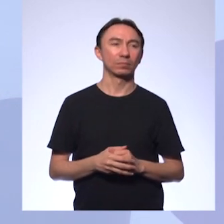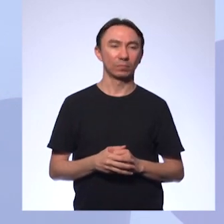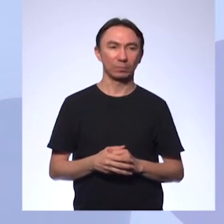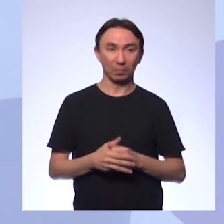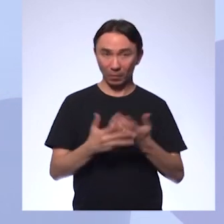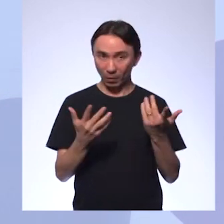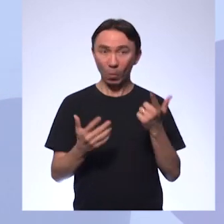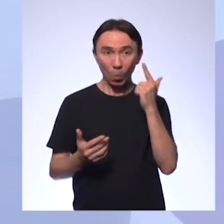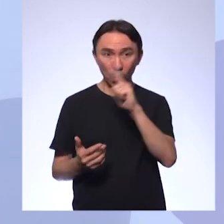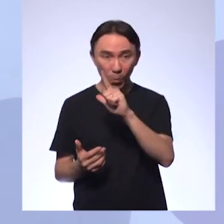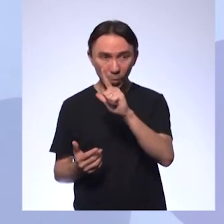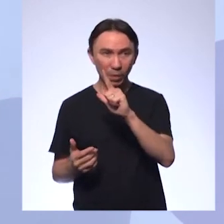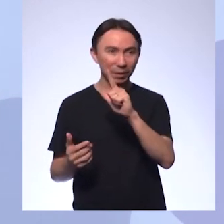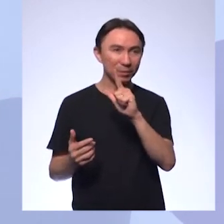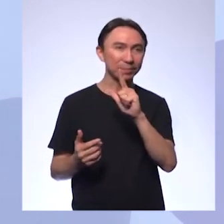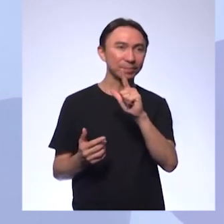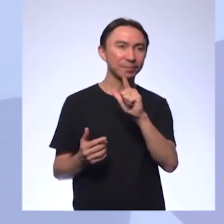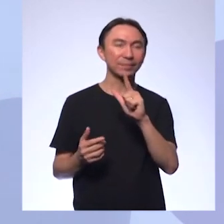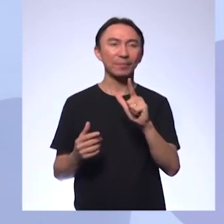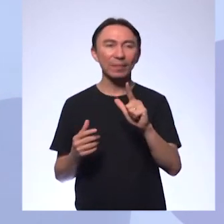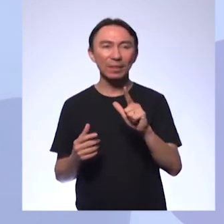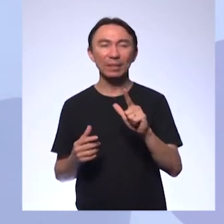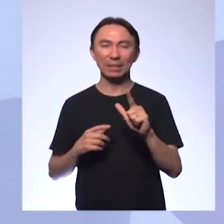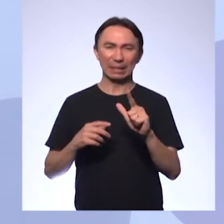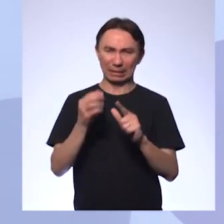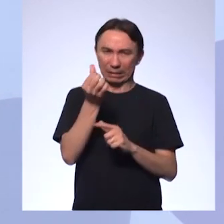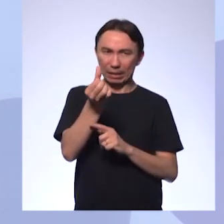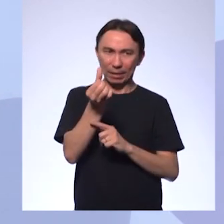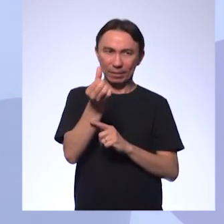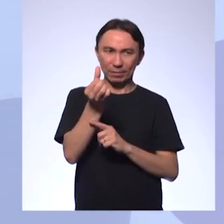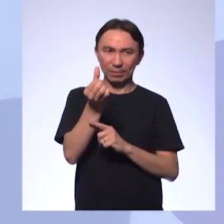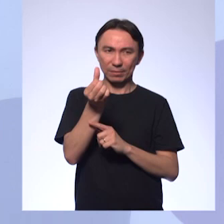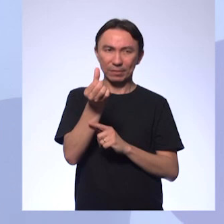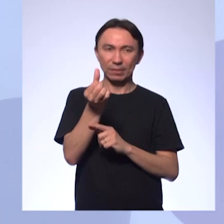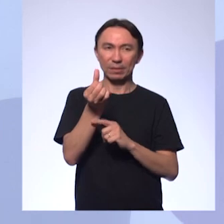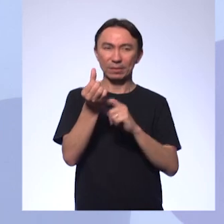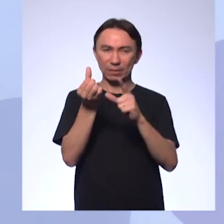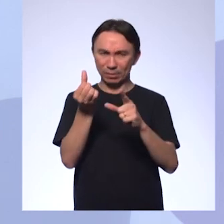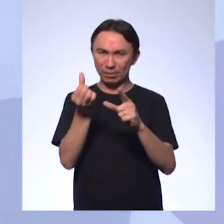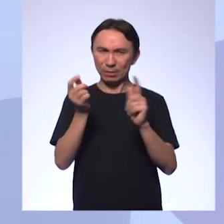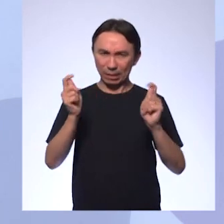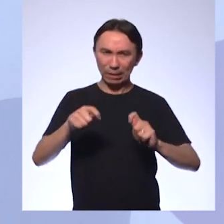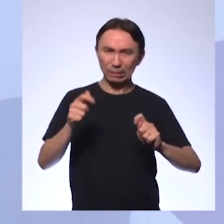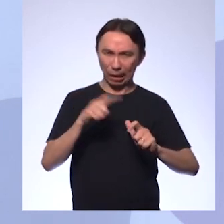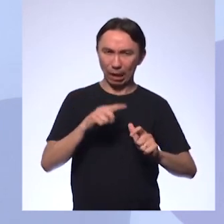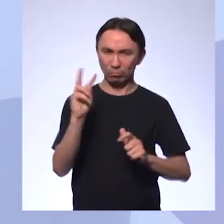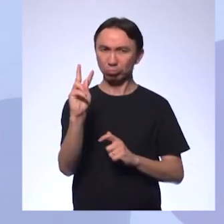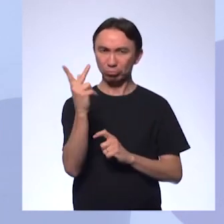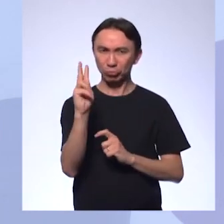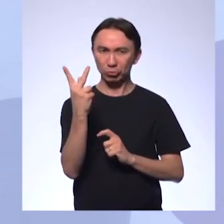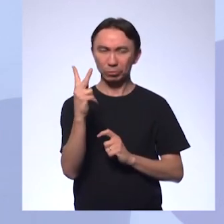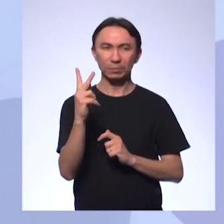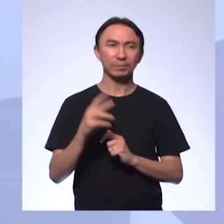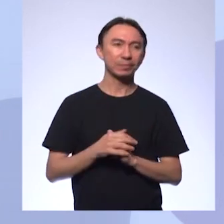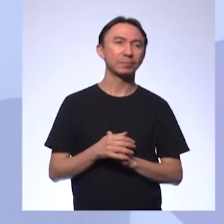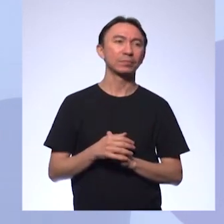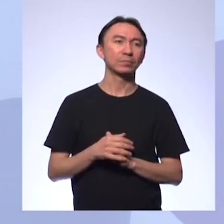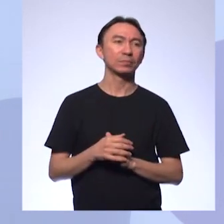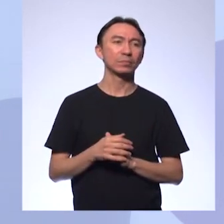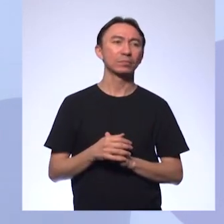Eu consigo chegar aqui, ó, 6. 1, 2, 3, 4, 5, 6 hidrogênio.